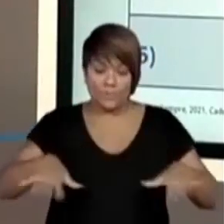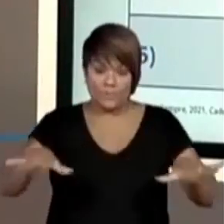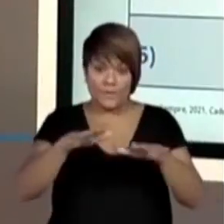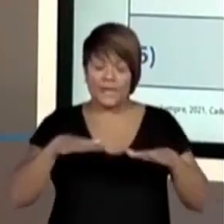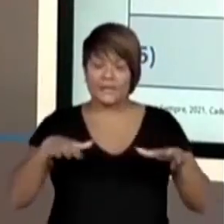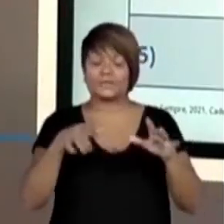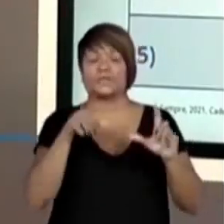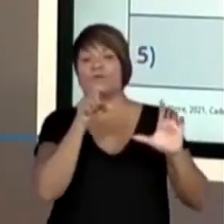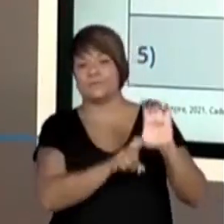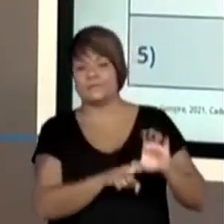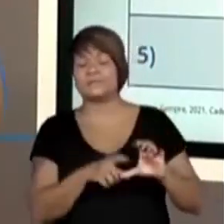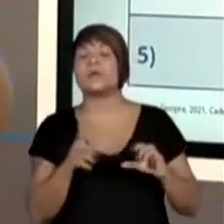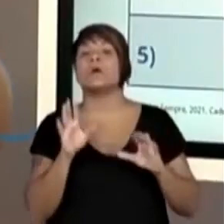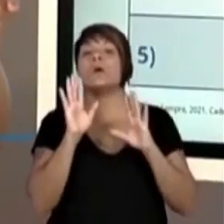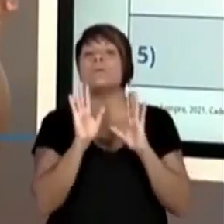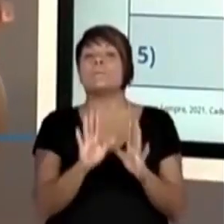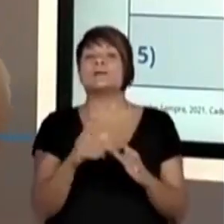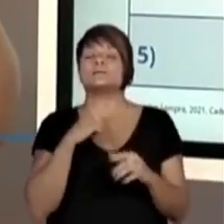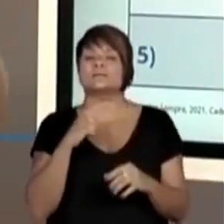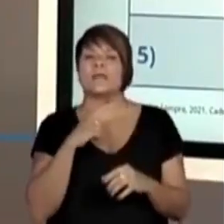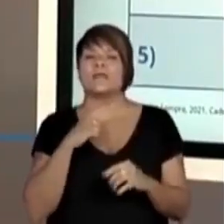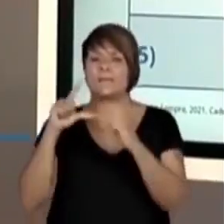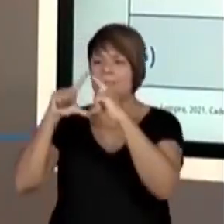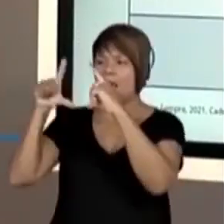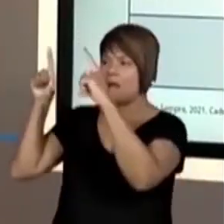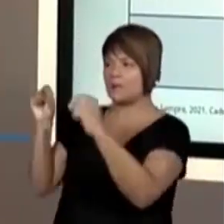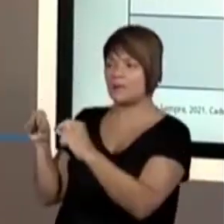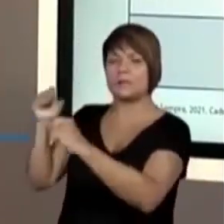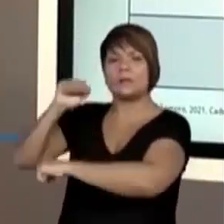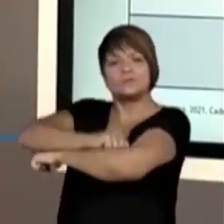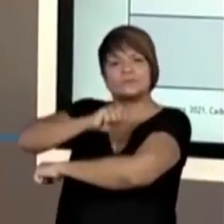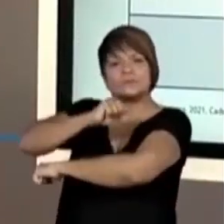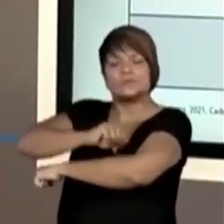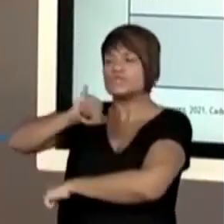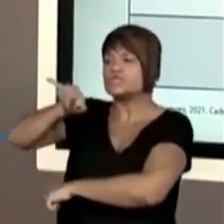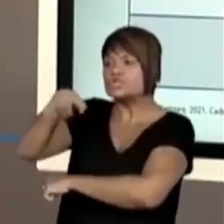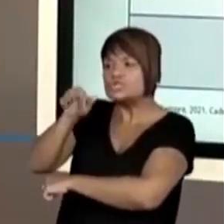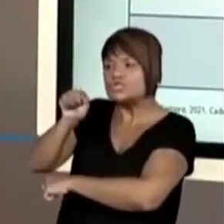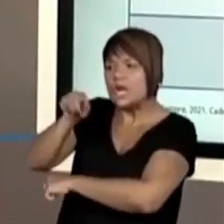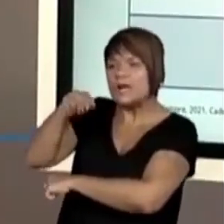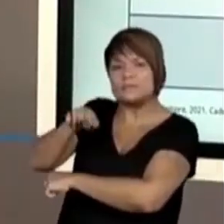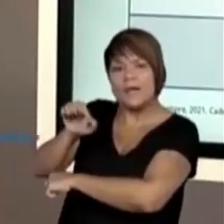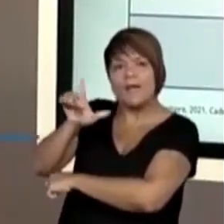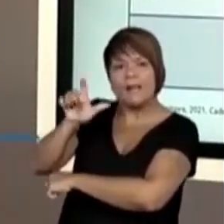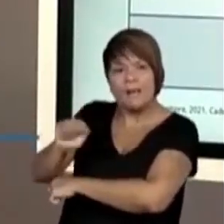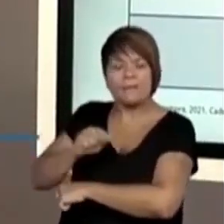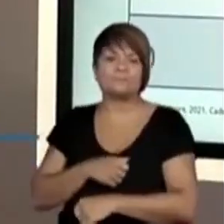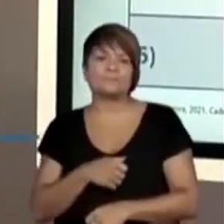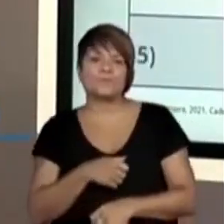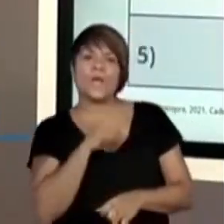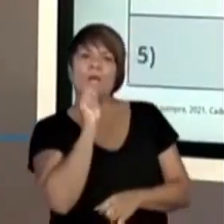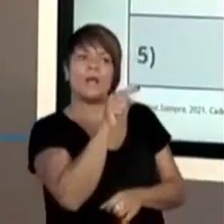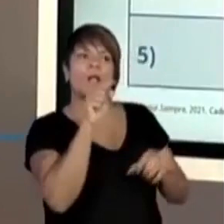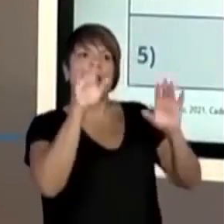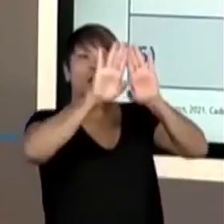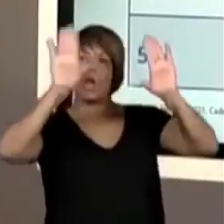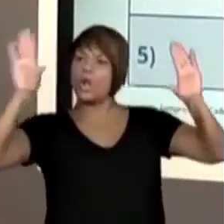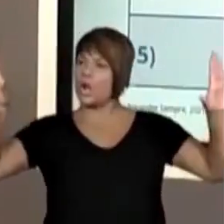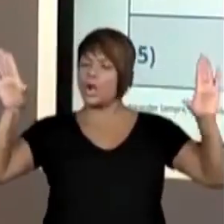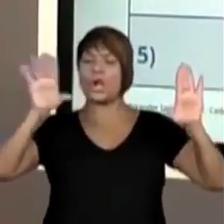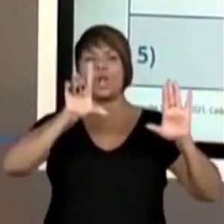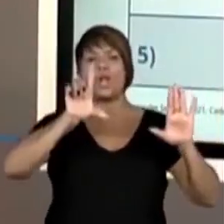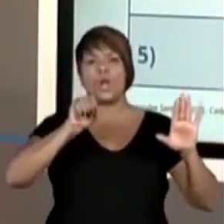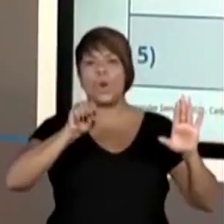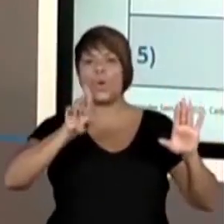plaquinhas falando o nome da janela, então tem a escrita da palavra janela, da palavra lousa, lousa, da